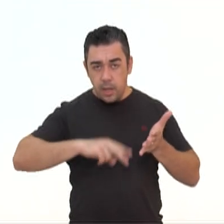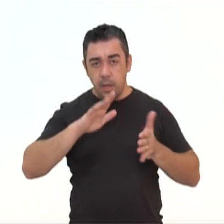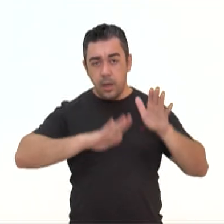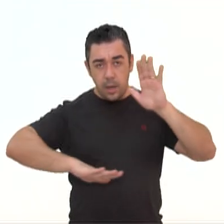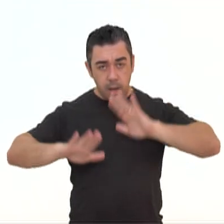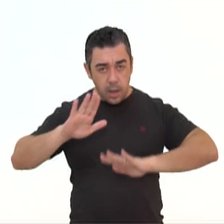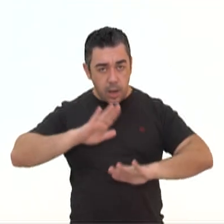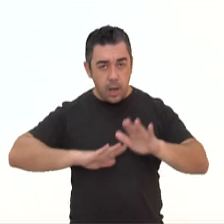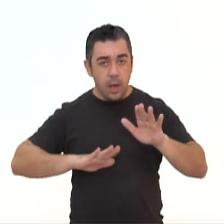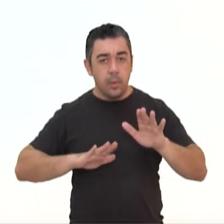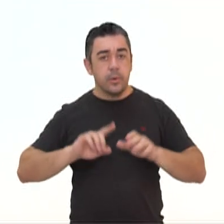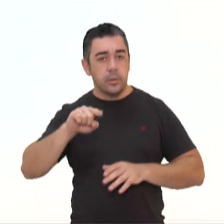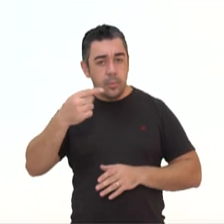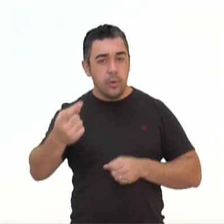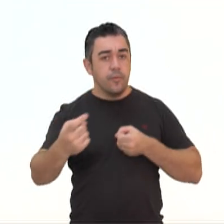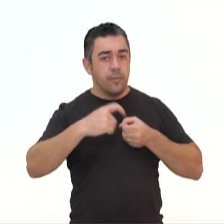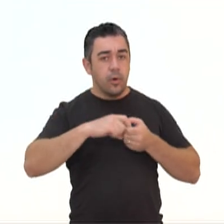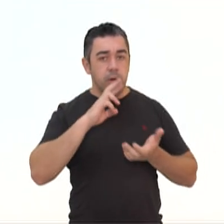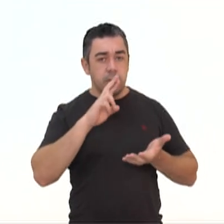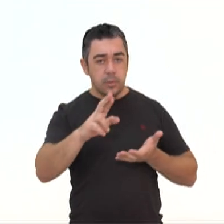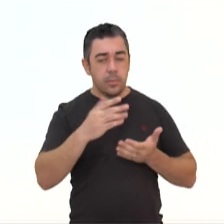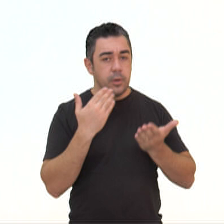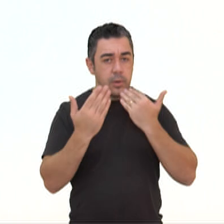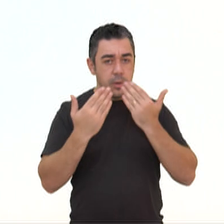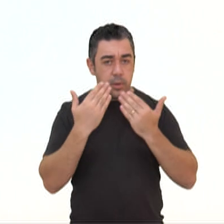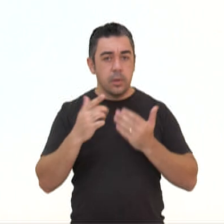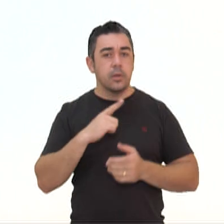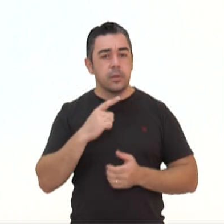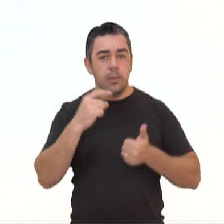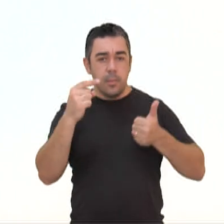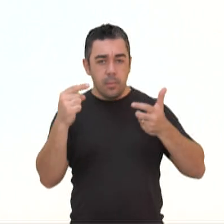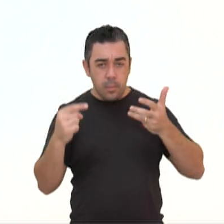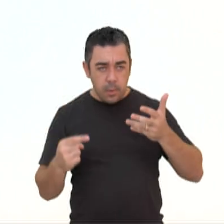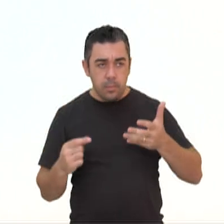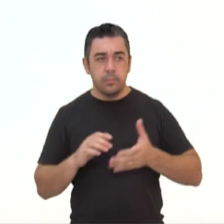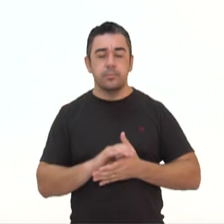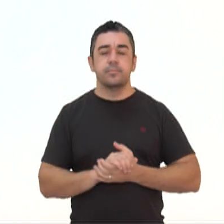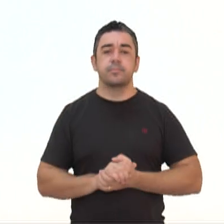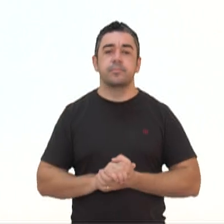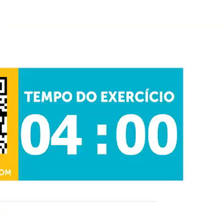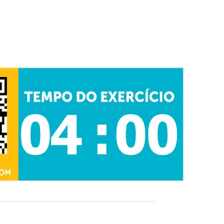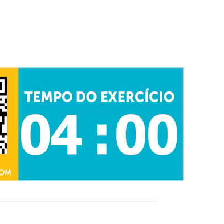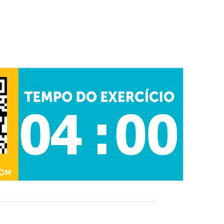com calma, e daqui a pouco a gente volta para discutir item por item aqui a resposta correta.